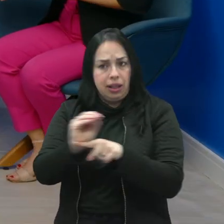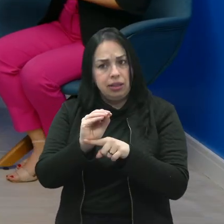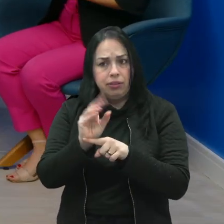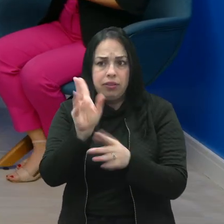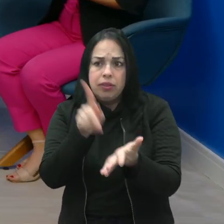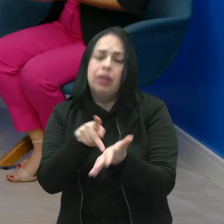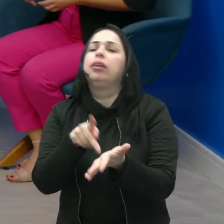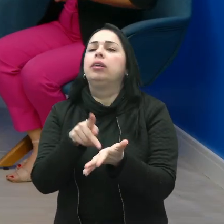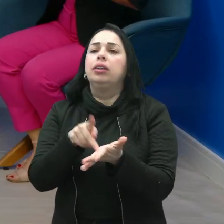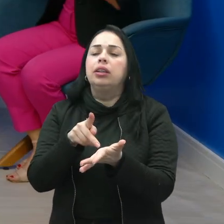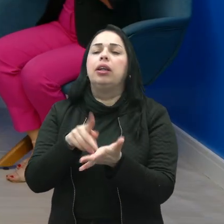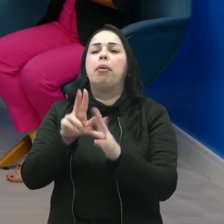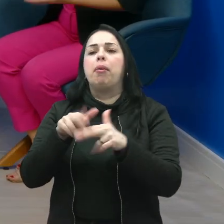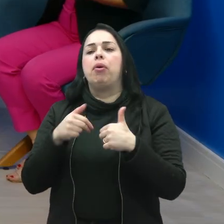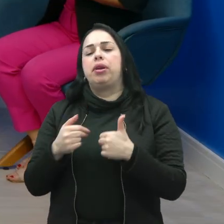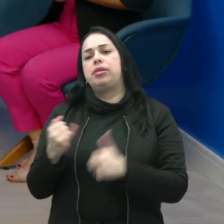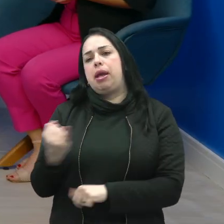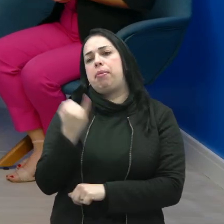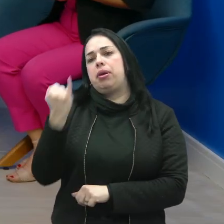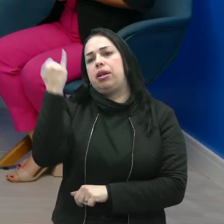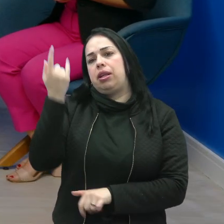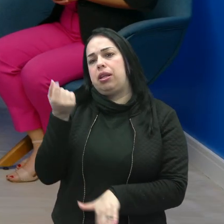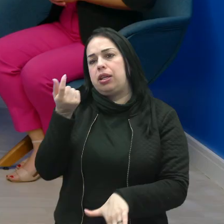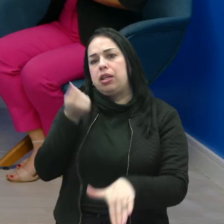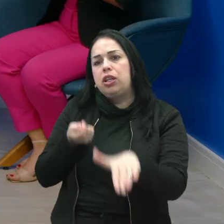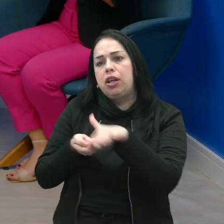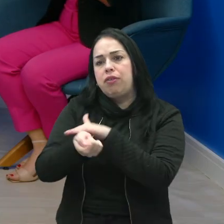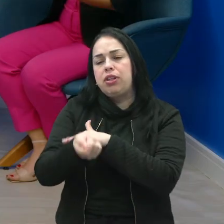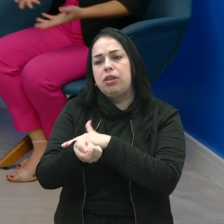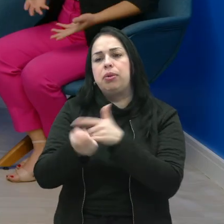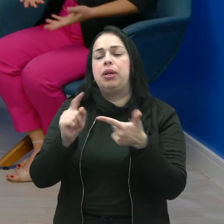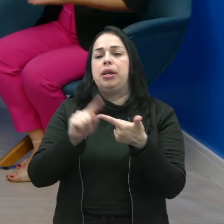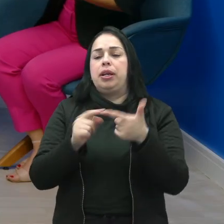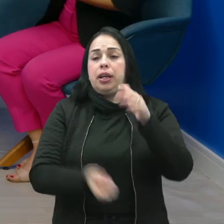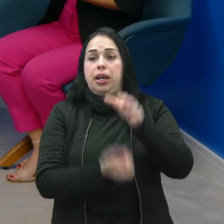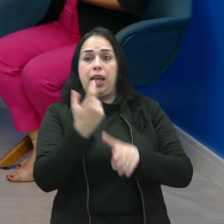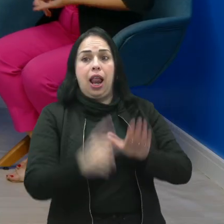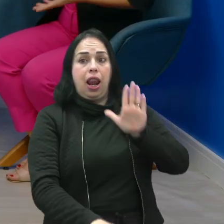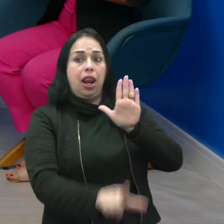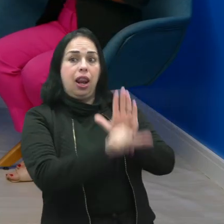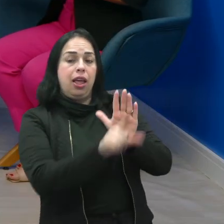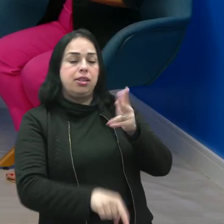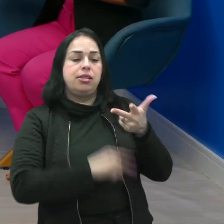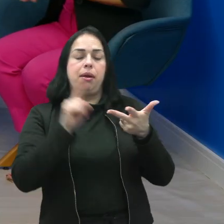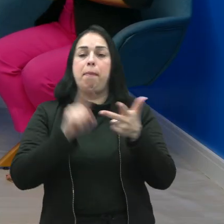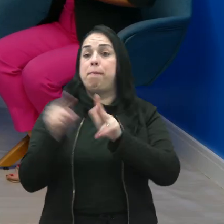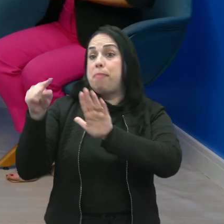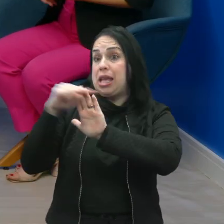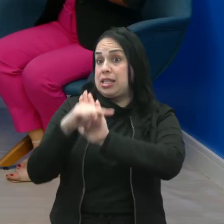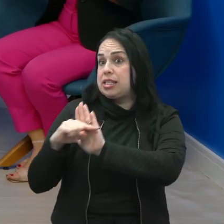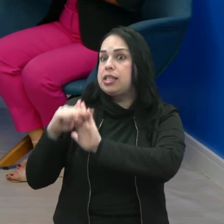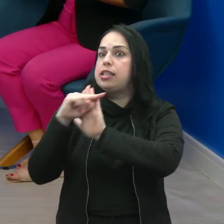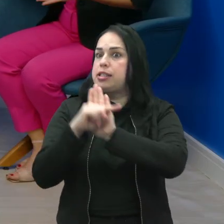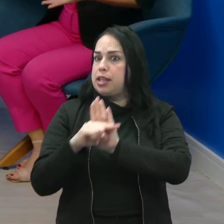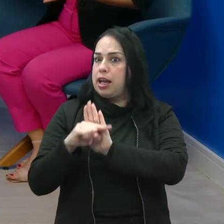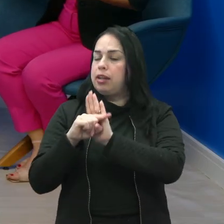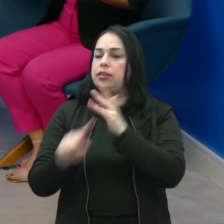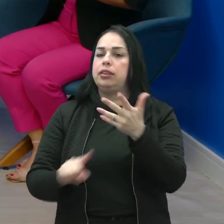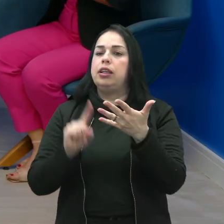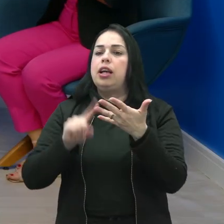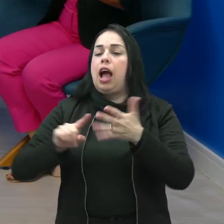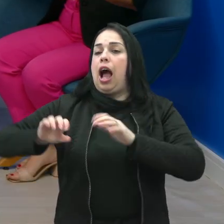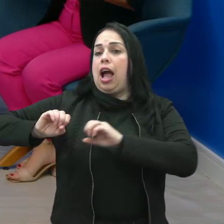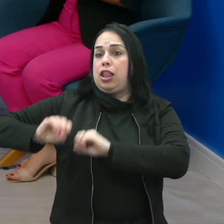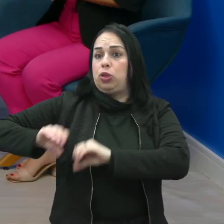gente tem, né? Então, por isso é importante o investimento em políticas públicas, pesquisas também, aliar a